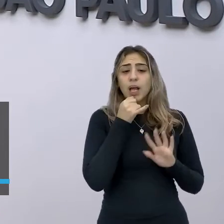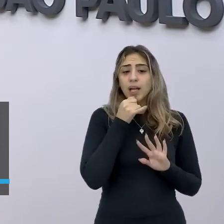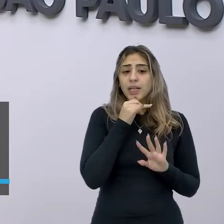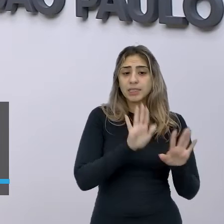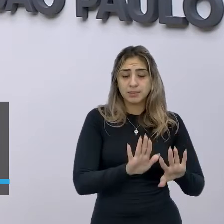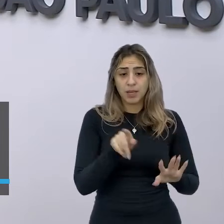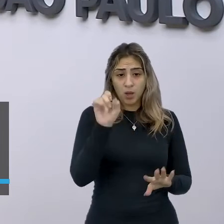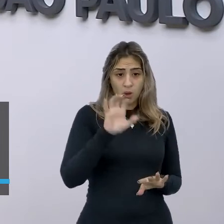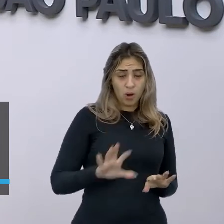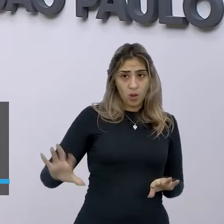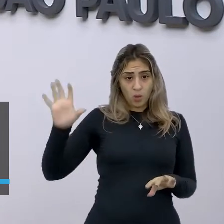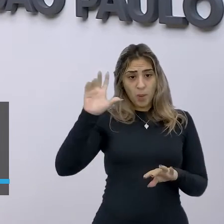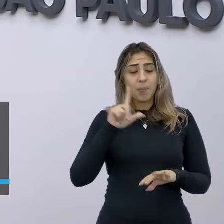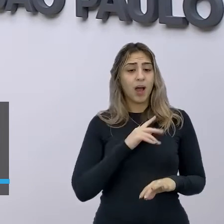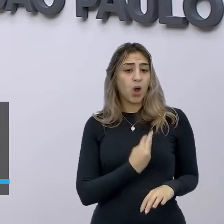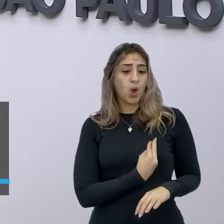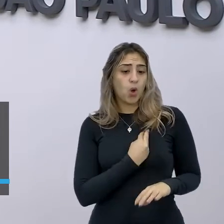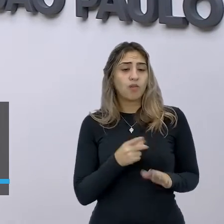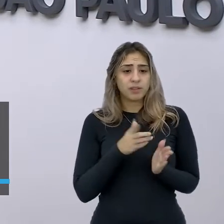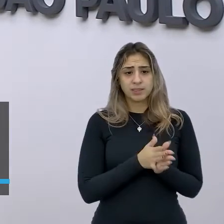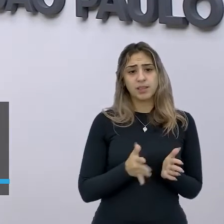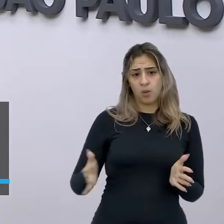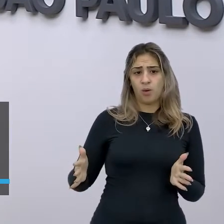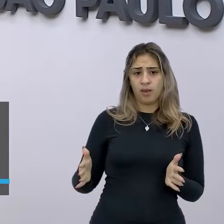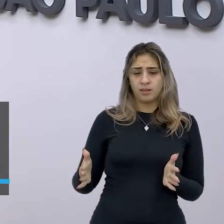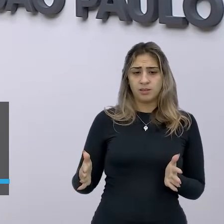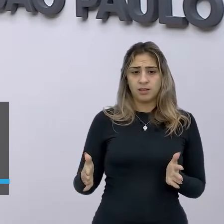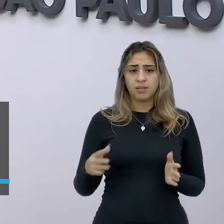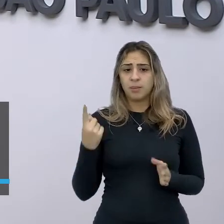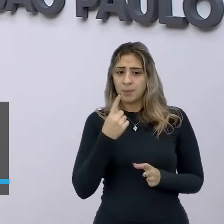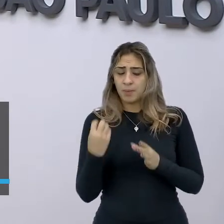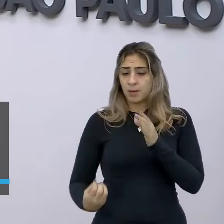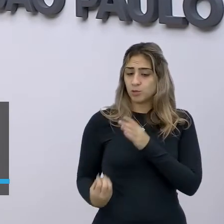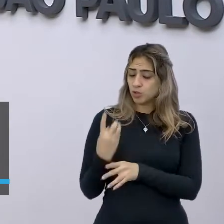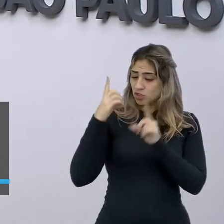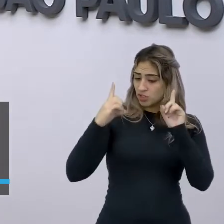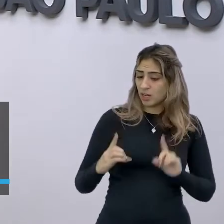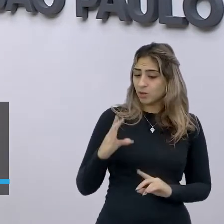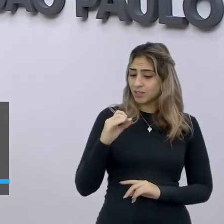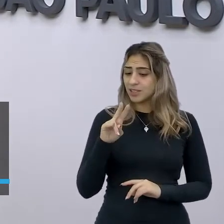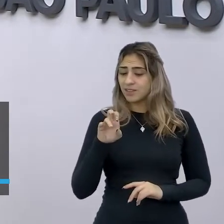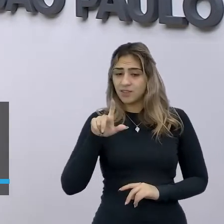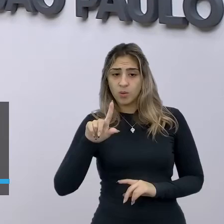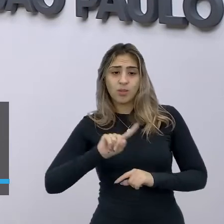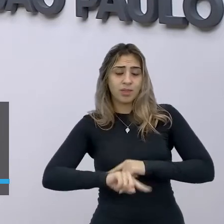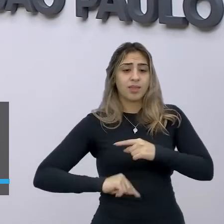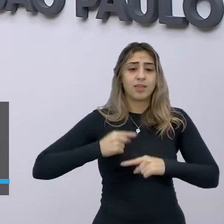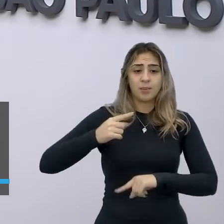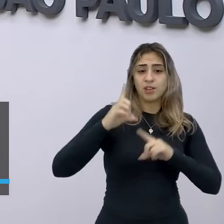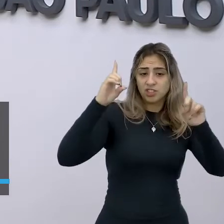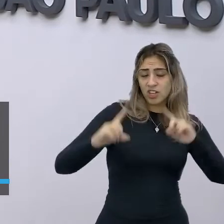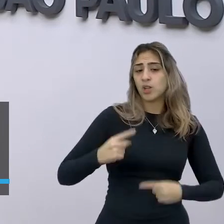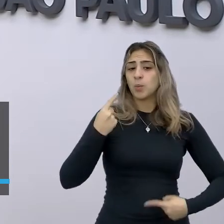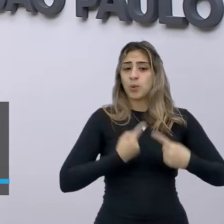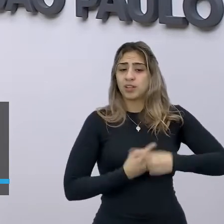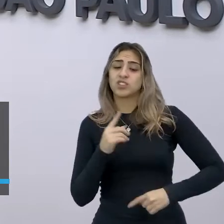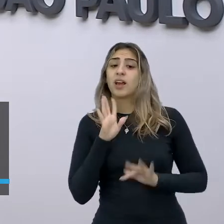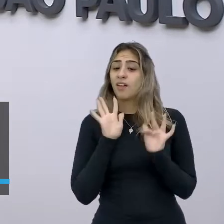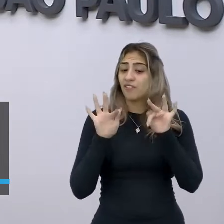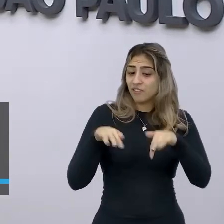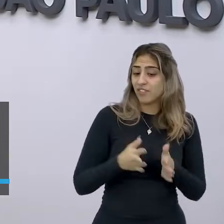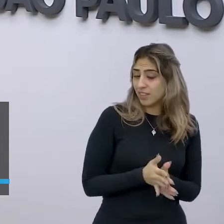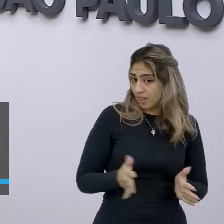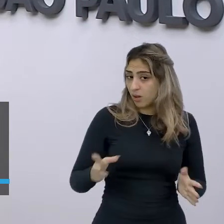exemplo, na Europa houve essa sequência que foi, primeiro surgiu os direitos civis, depois os direitos políticos e, por